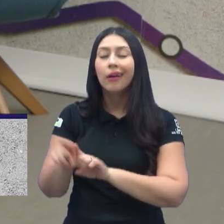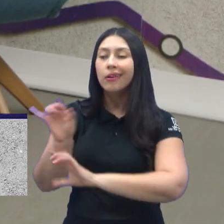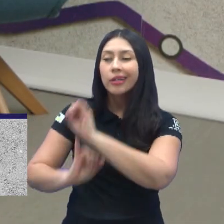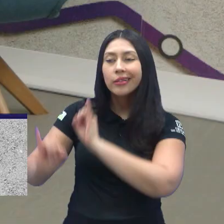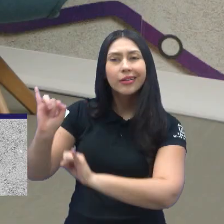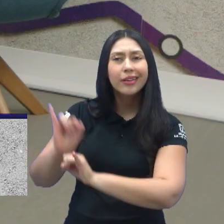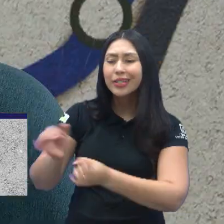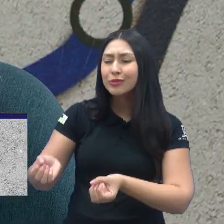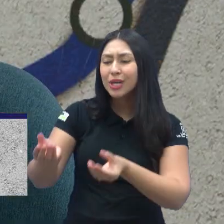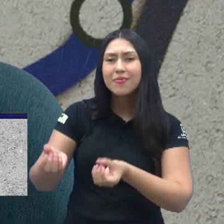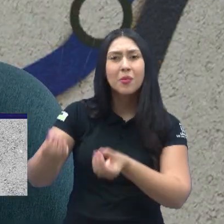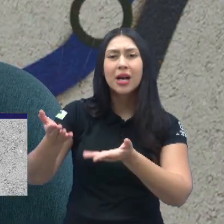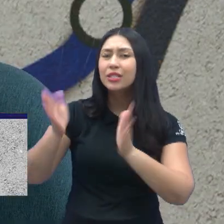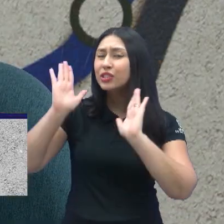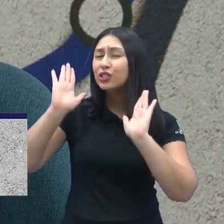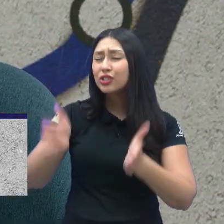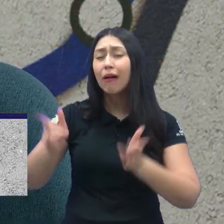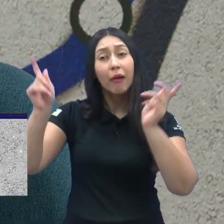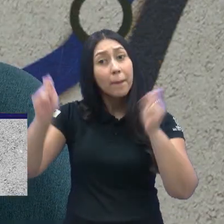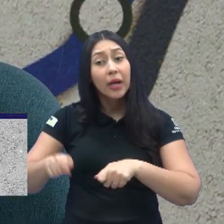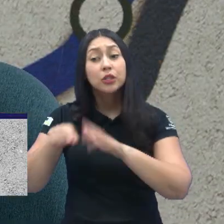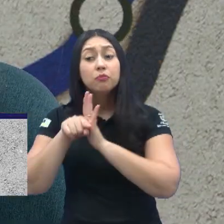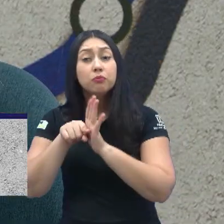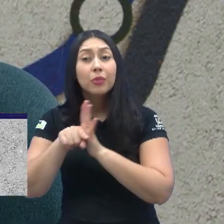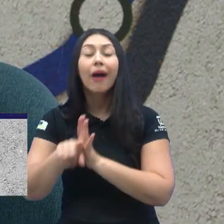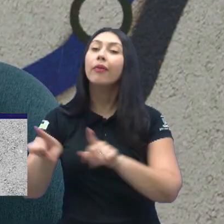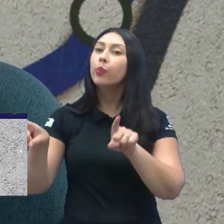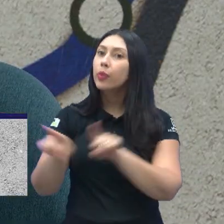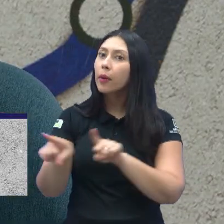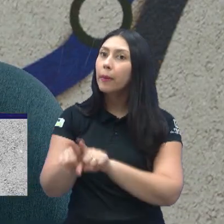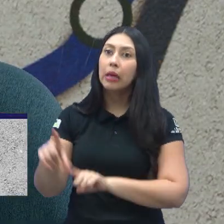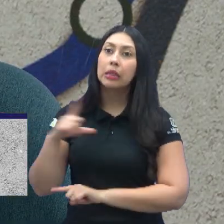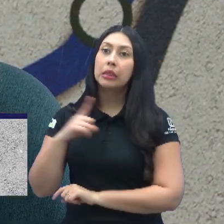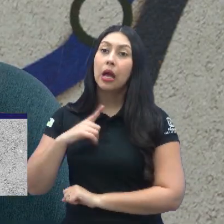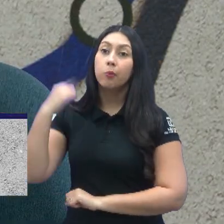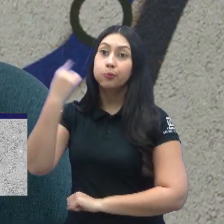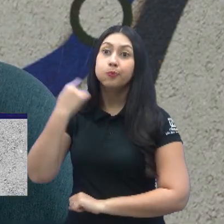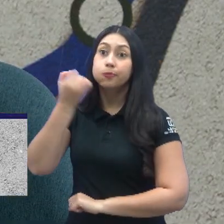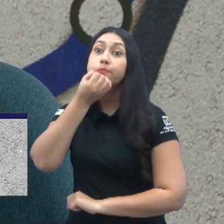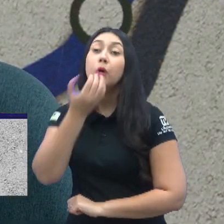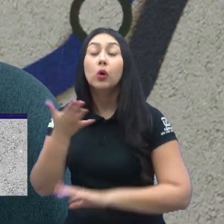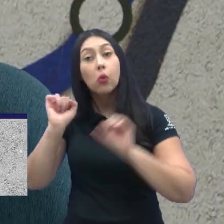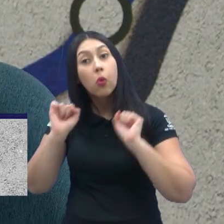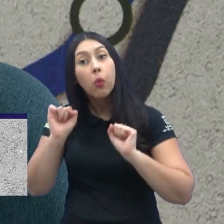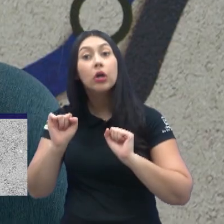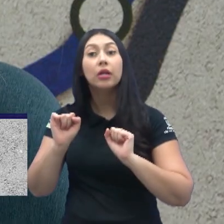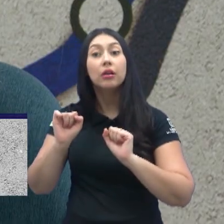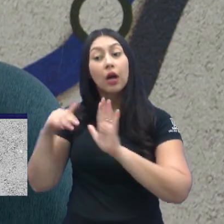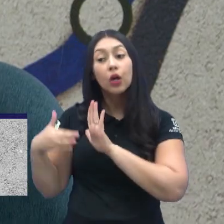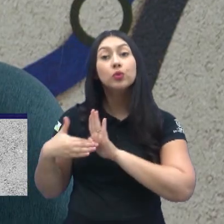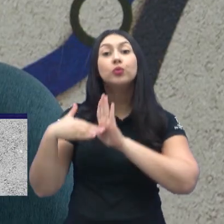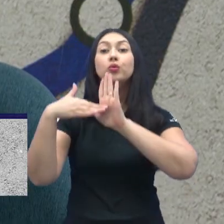por si só, que dá para a gente procurar. E também a gente tem muito advogado bom nessa área que pode ser consultado e às vezes é